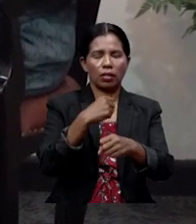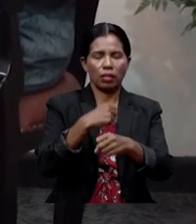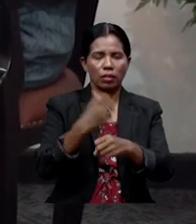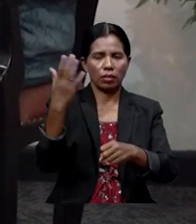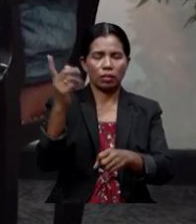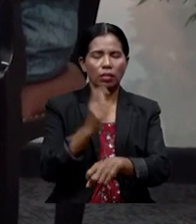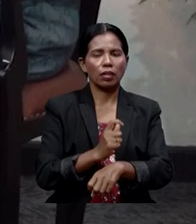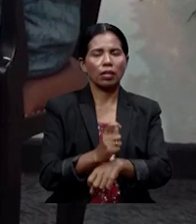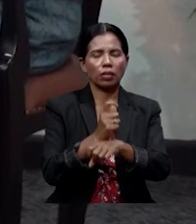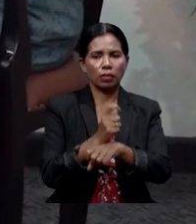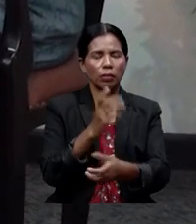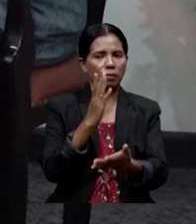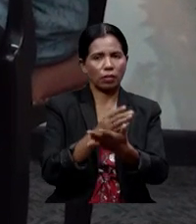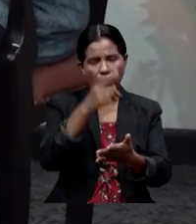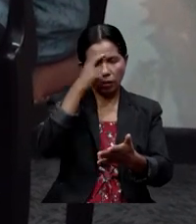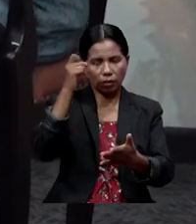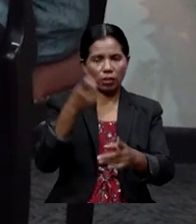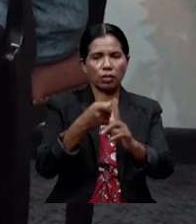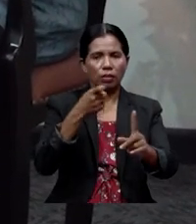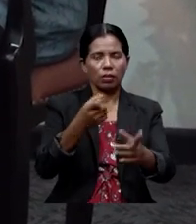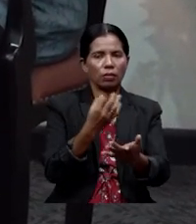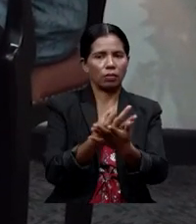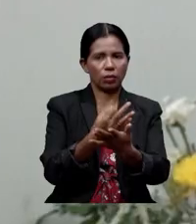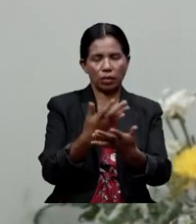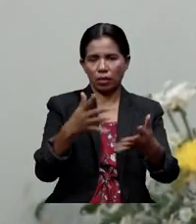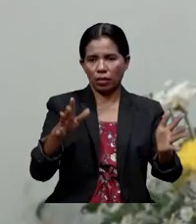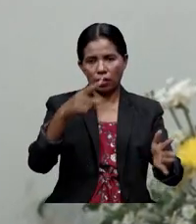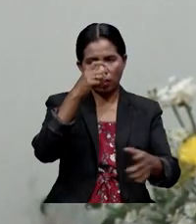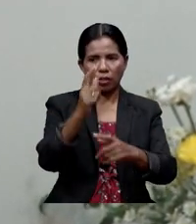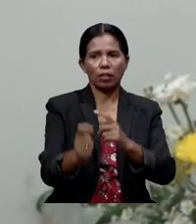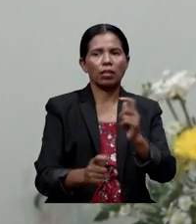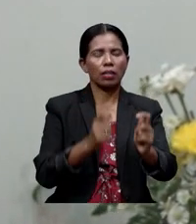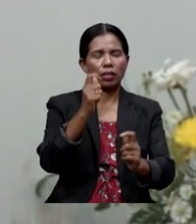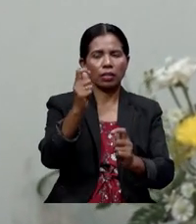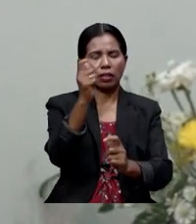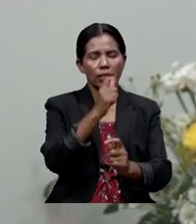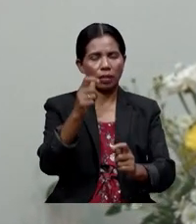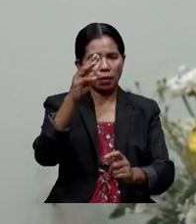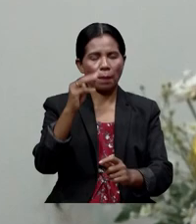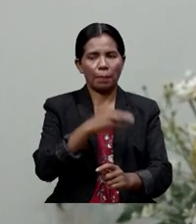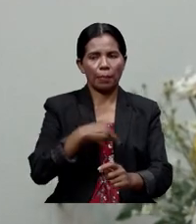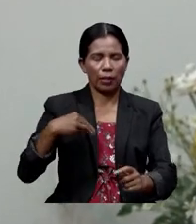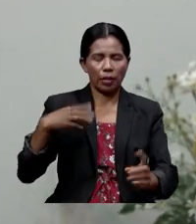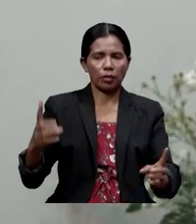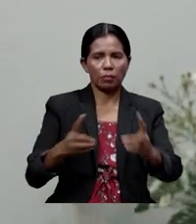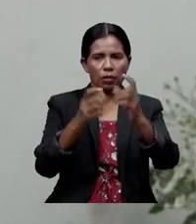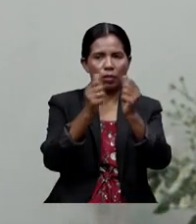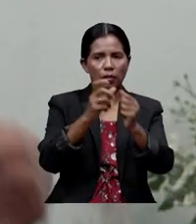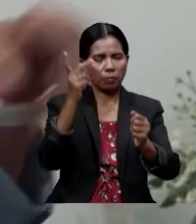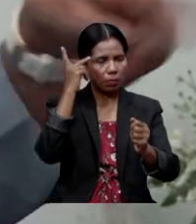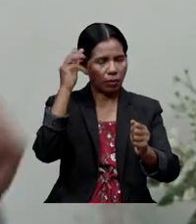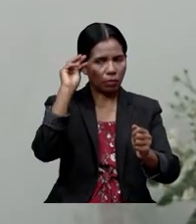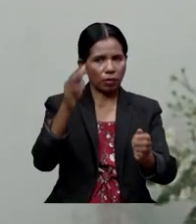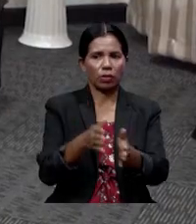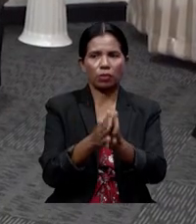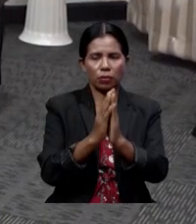atau urumos para rohotu tamba kausa husi finanseru nune ia tersane madre Guilherminha asoru malo primeiro ministro o di husu